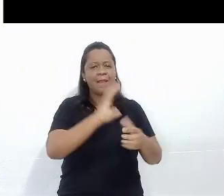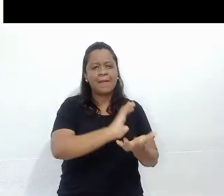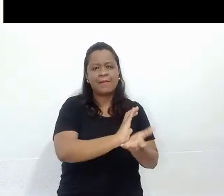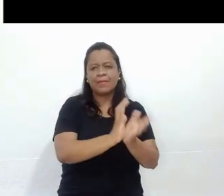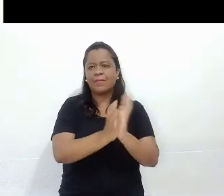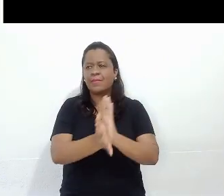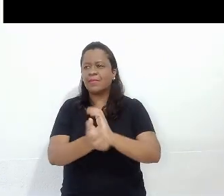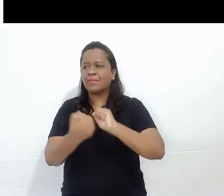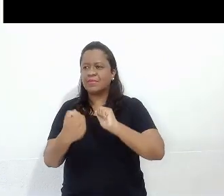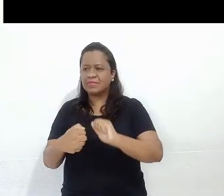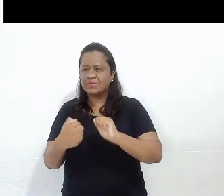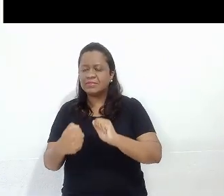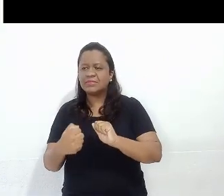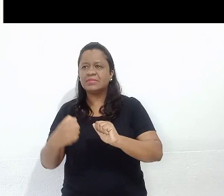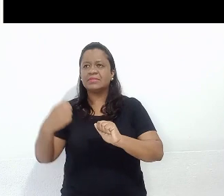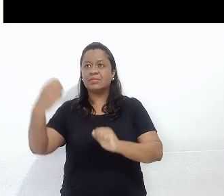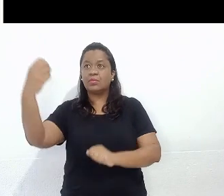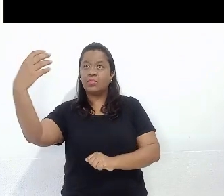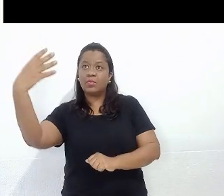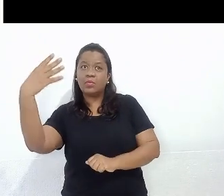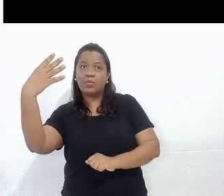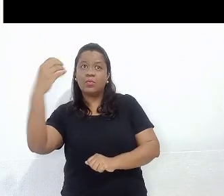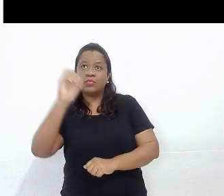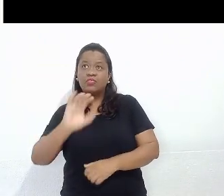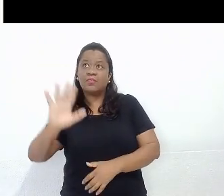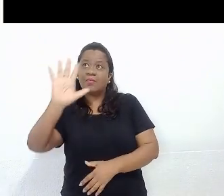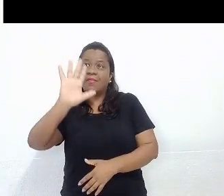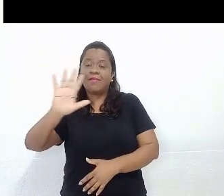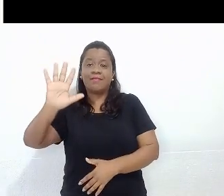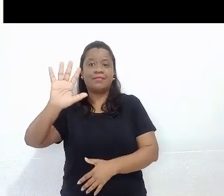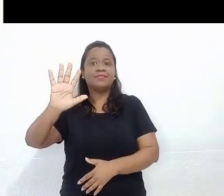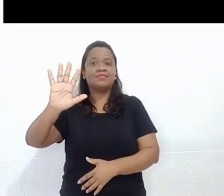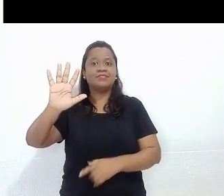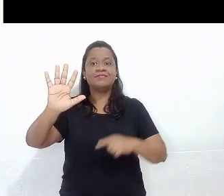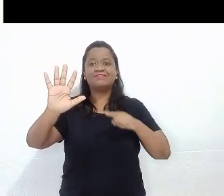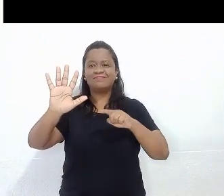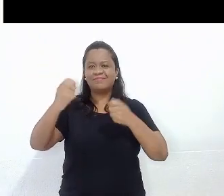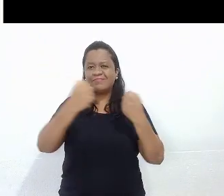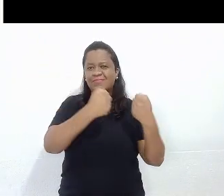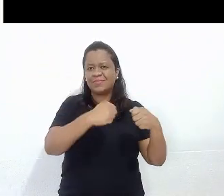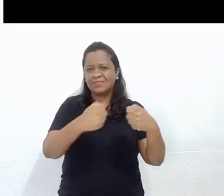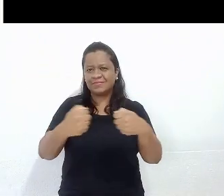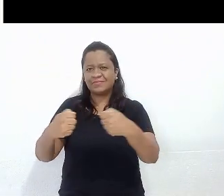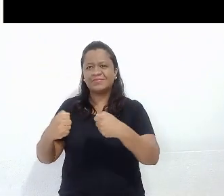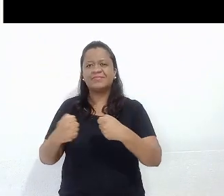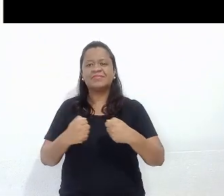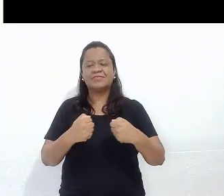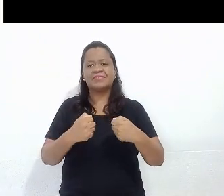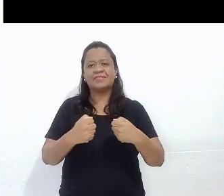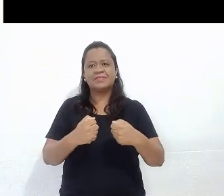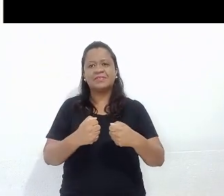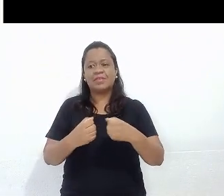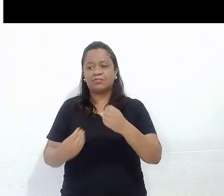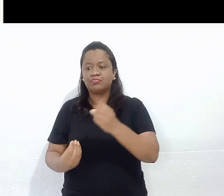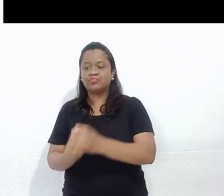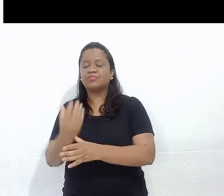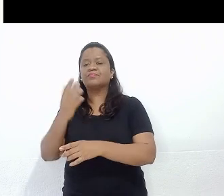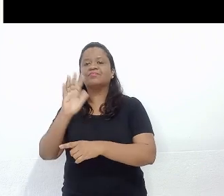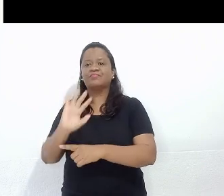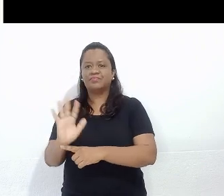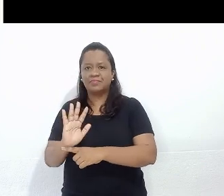som, luz e imagem, necessário para fazer o filme realmente. Né? É a parte realmente, como eu